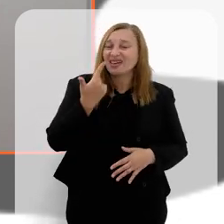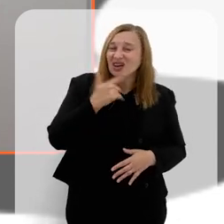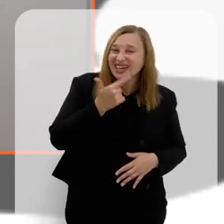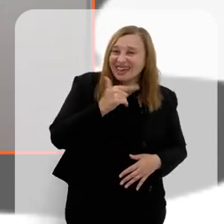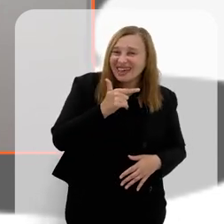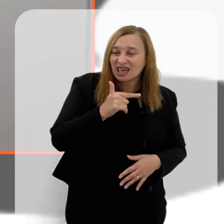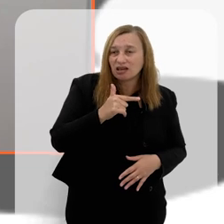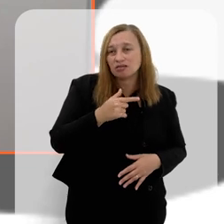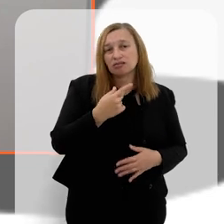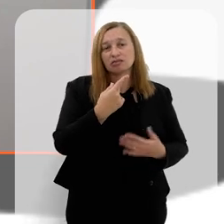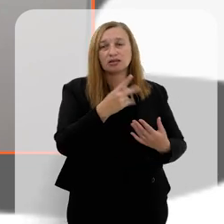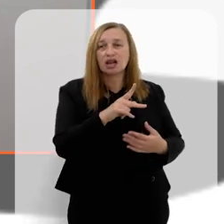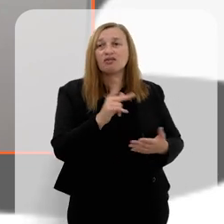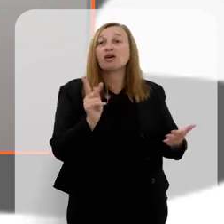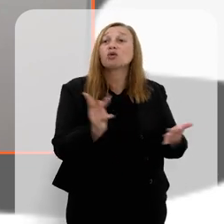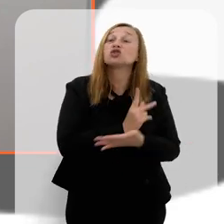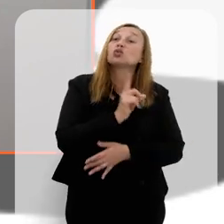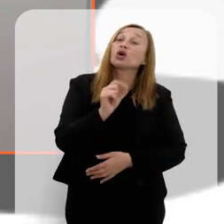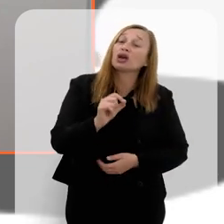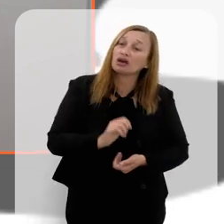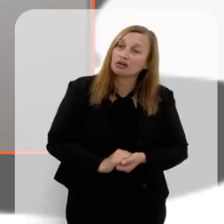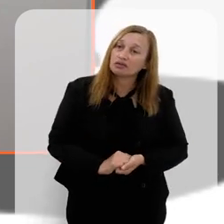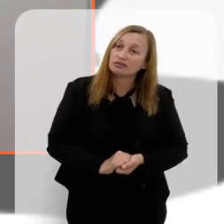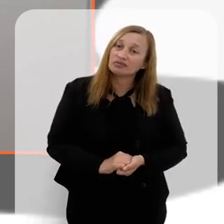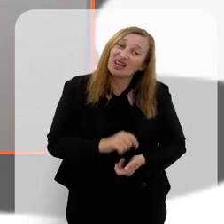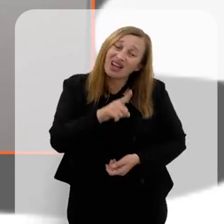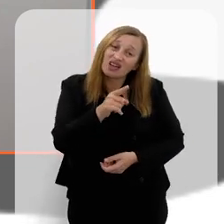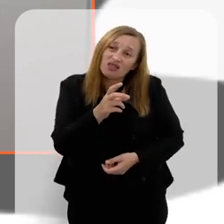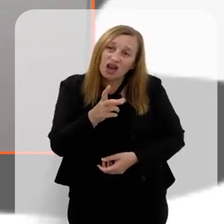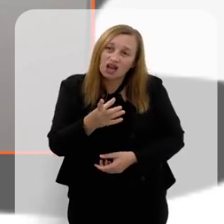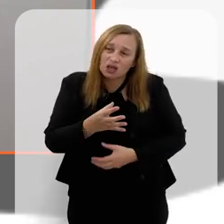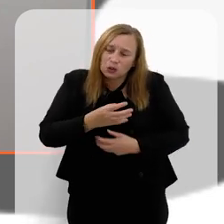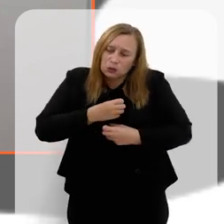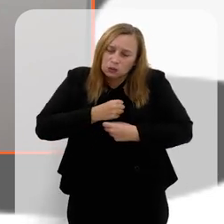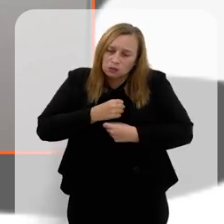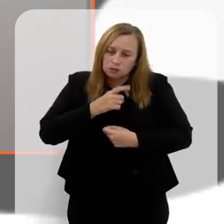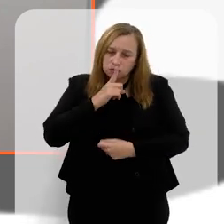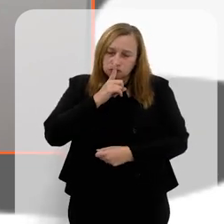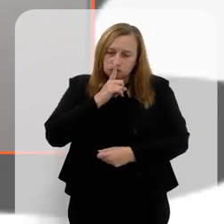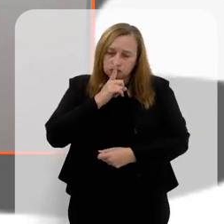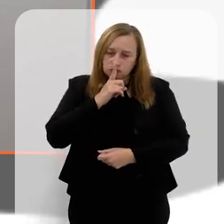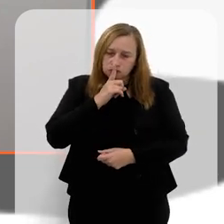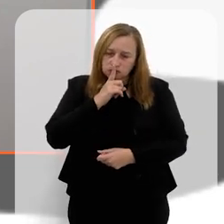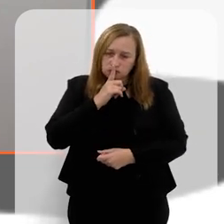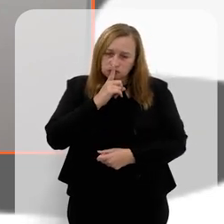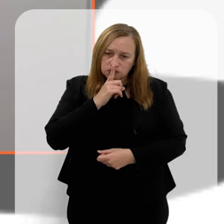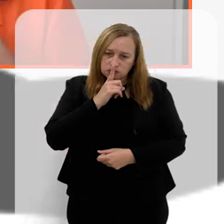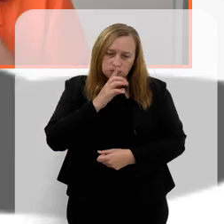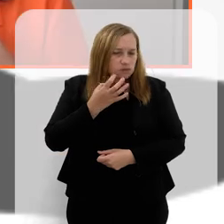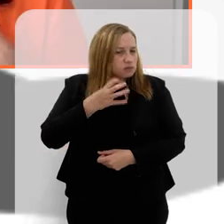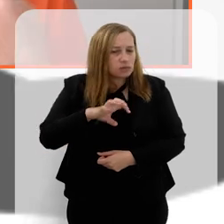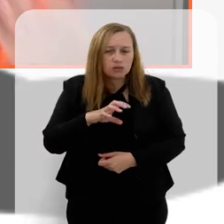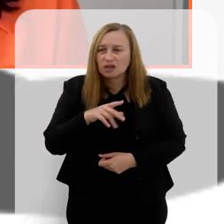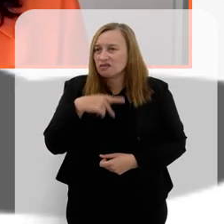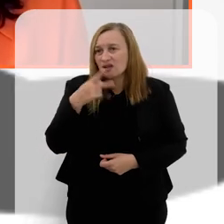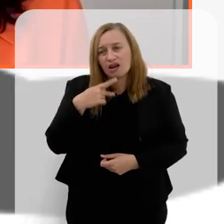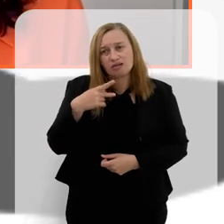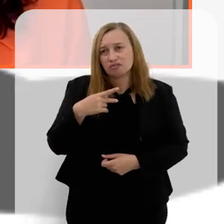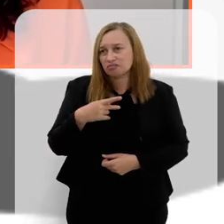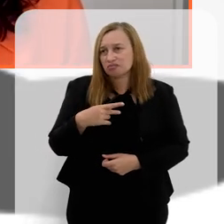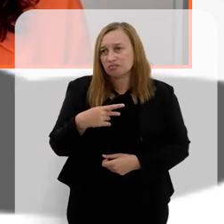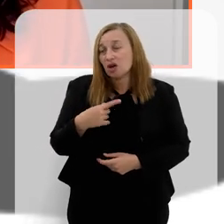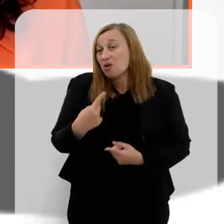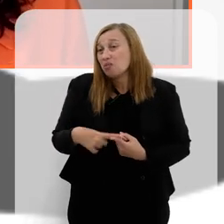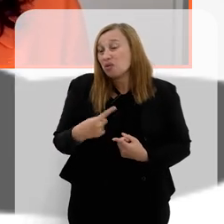criança rir dela, o que que vai acontecer? Ela vai se fechar. Ela não vai mais